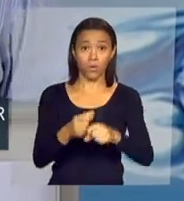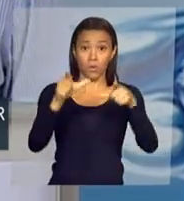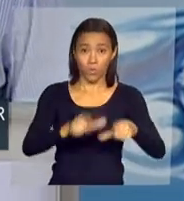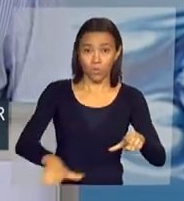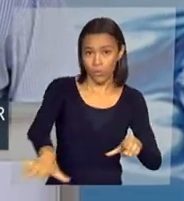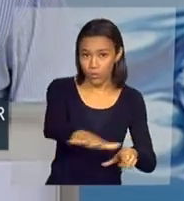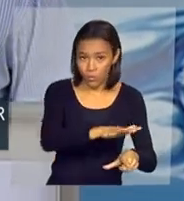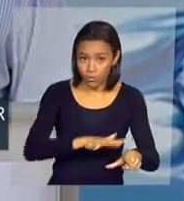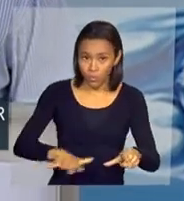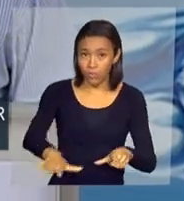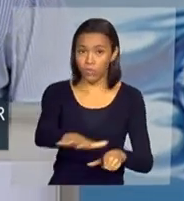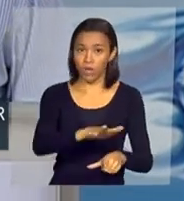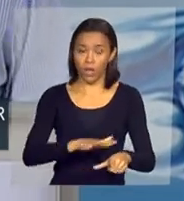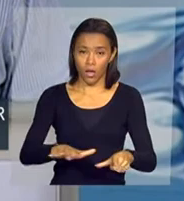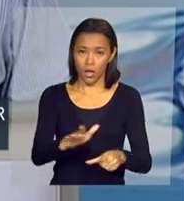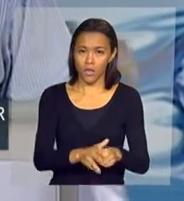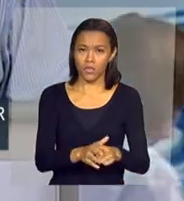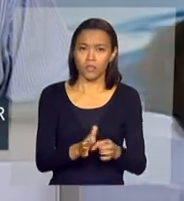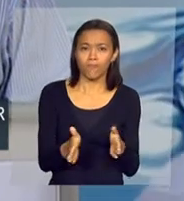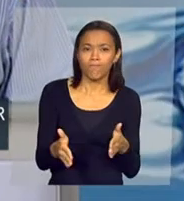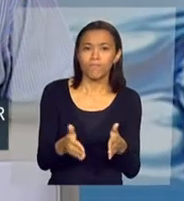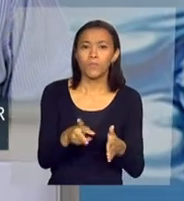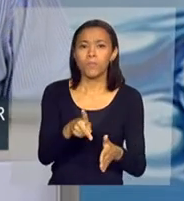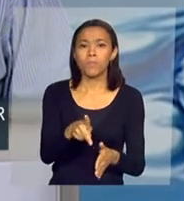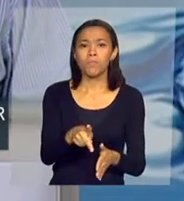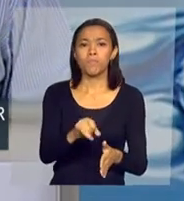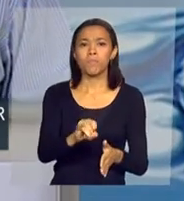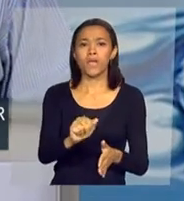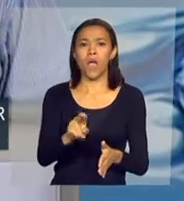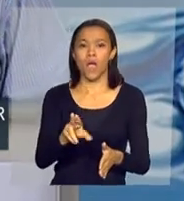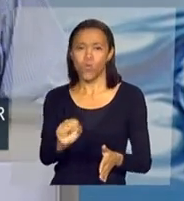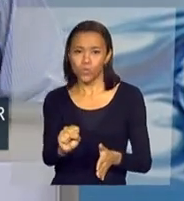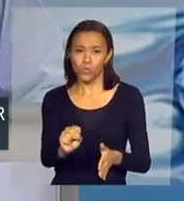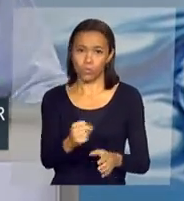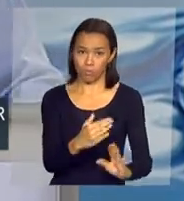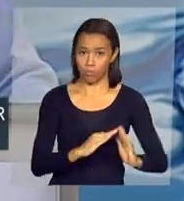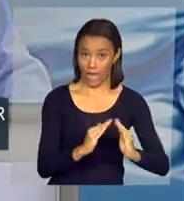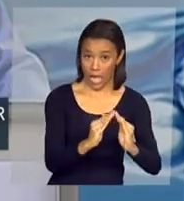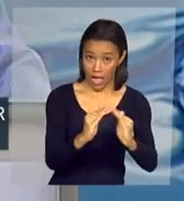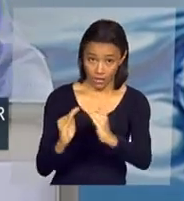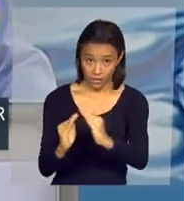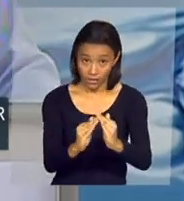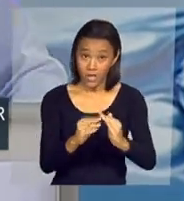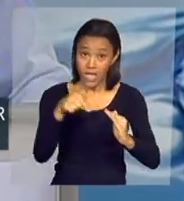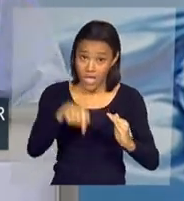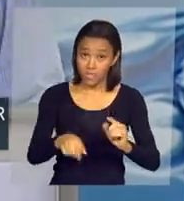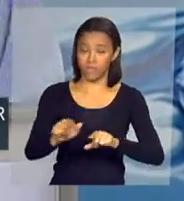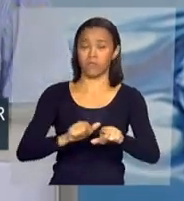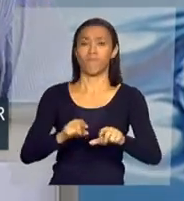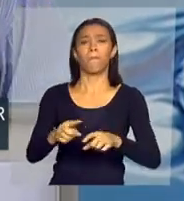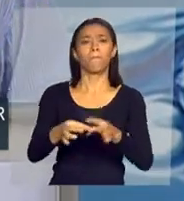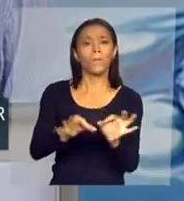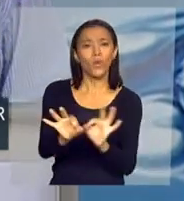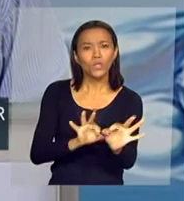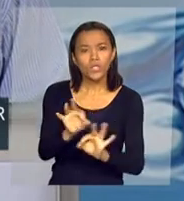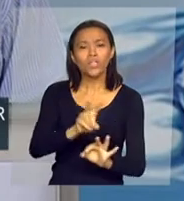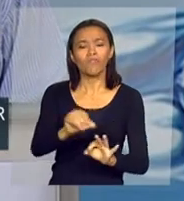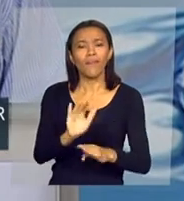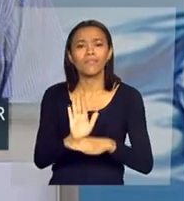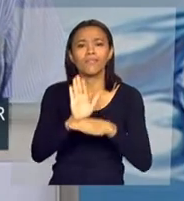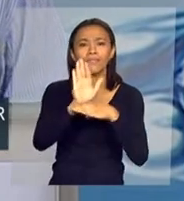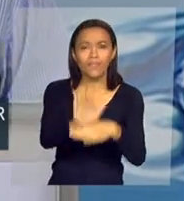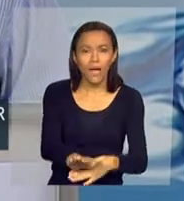assentamento nas margens da barragem em Piaus. Projeto este que trará condições necessárias para uma